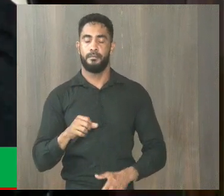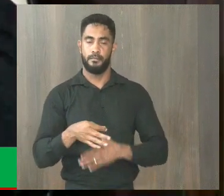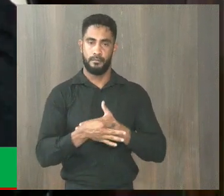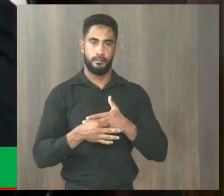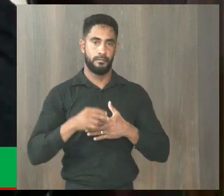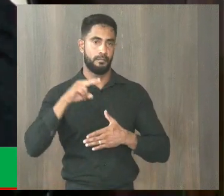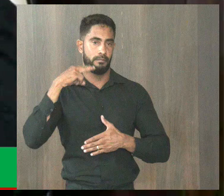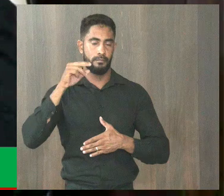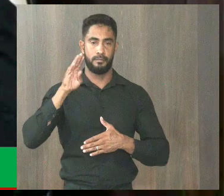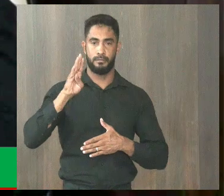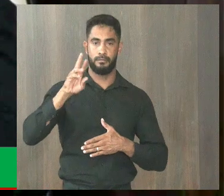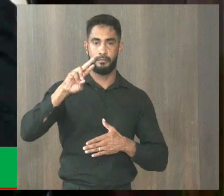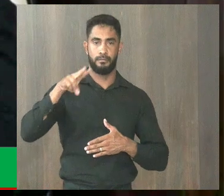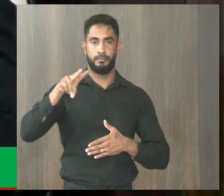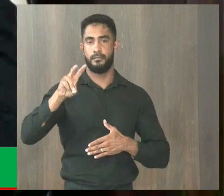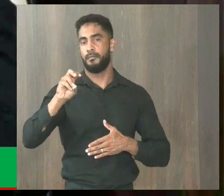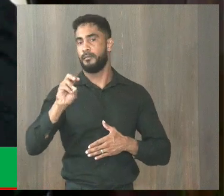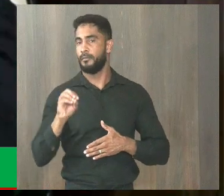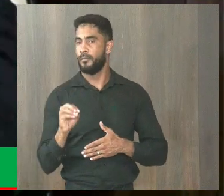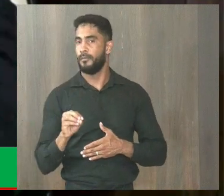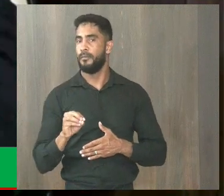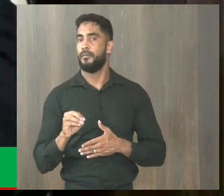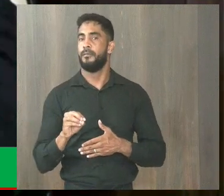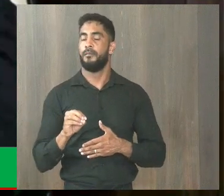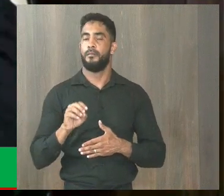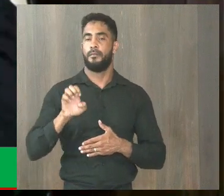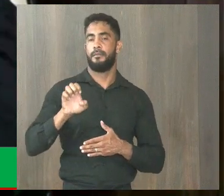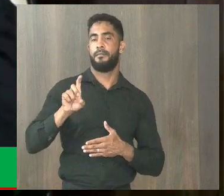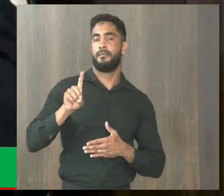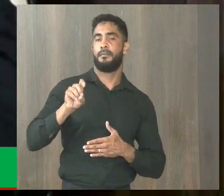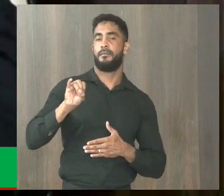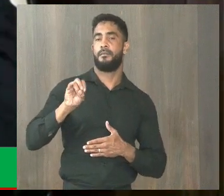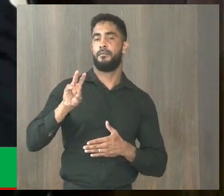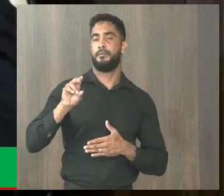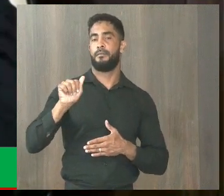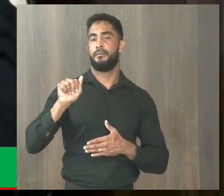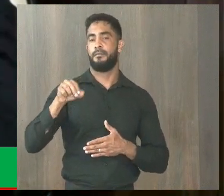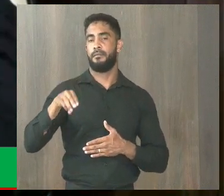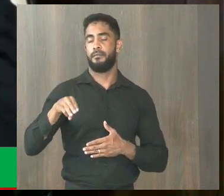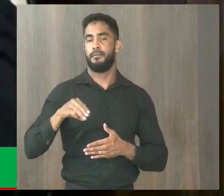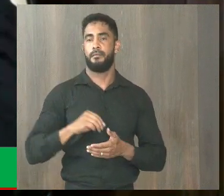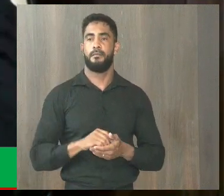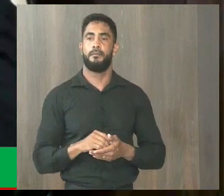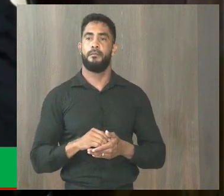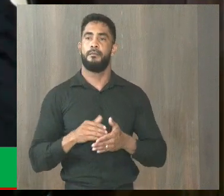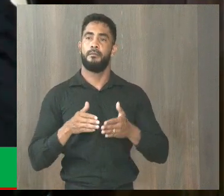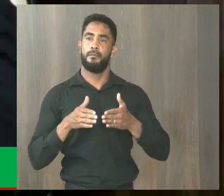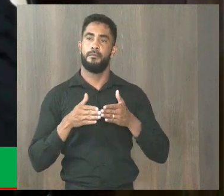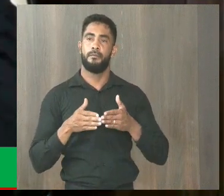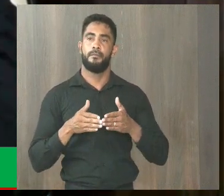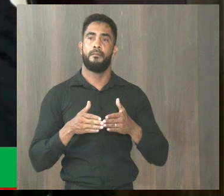vereador Bruno de Cabedal. Moção de aplauso ao senhor Edivan Mendes Medeiros. Requerimento